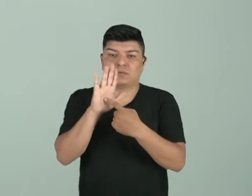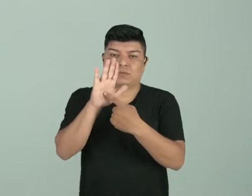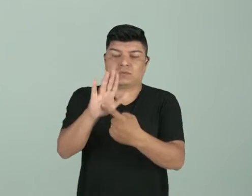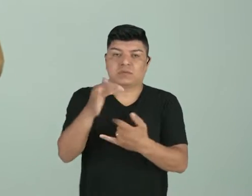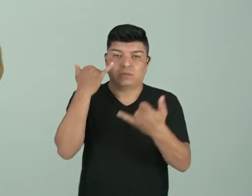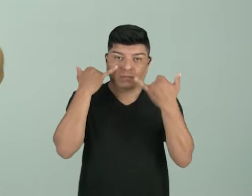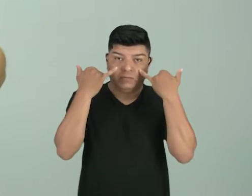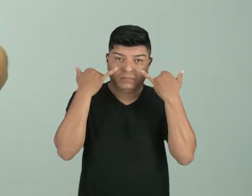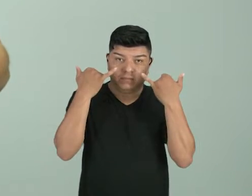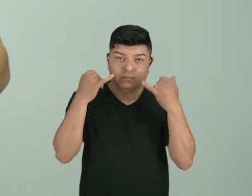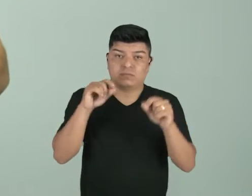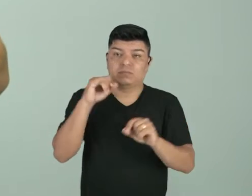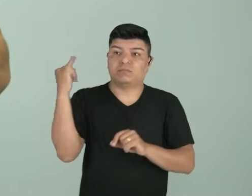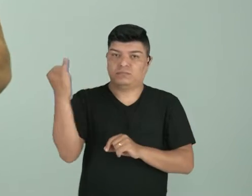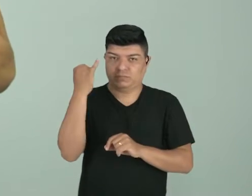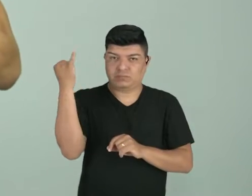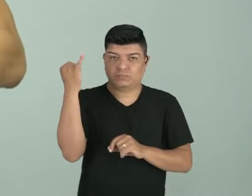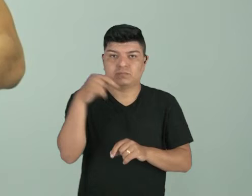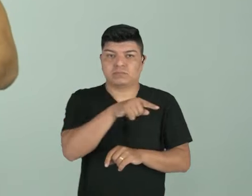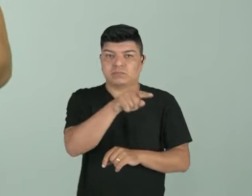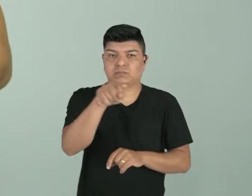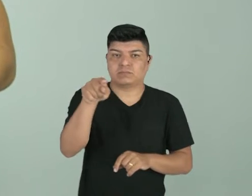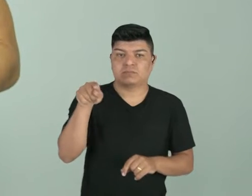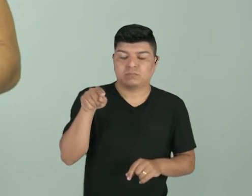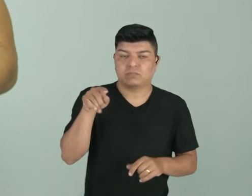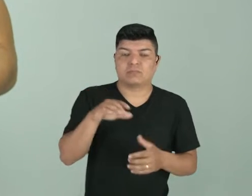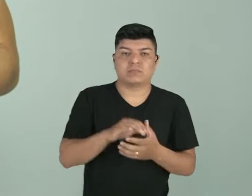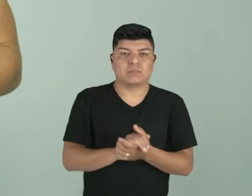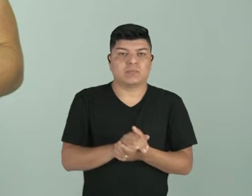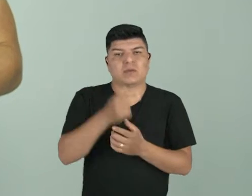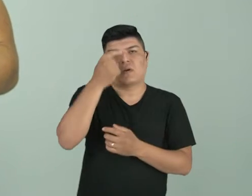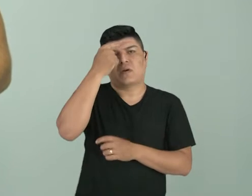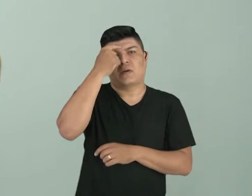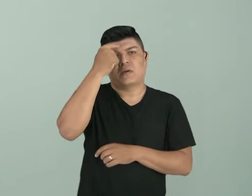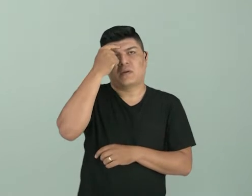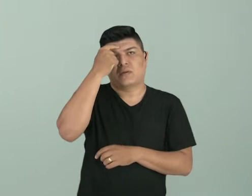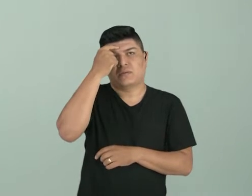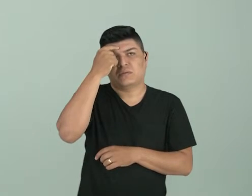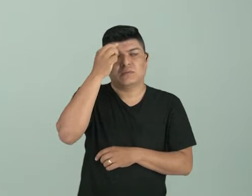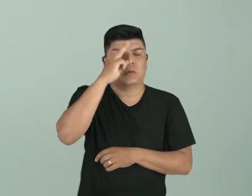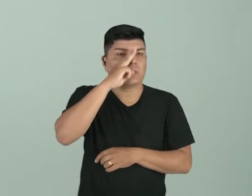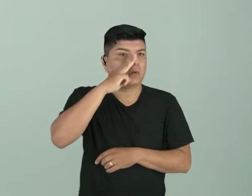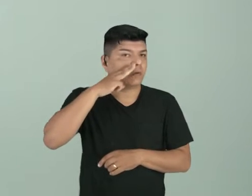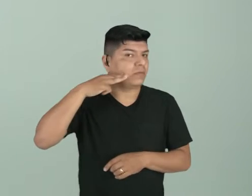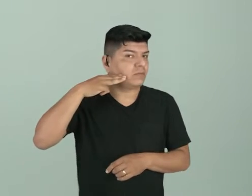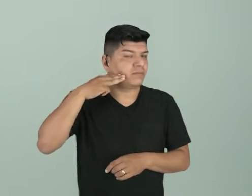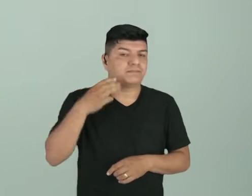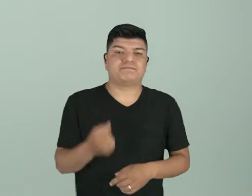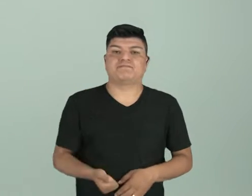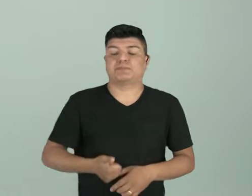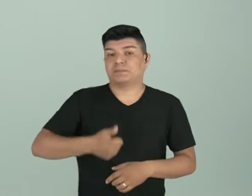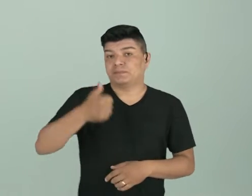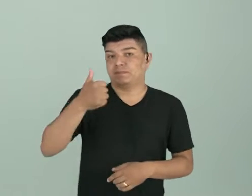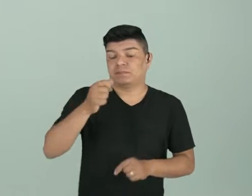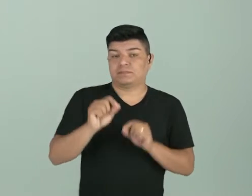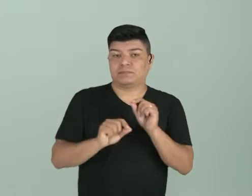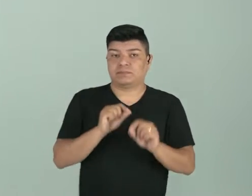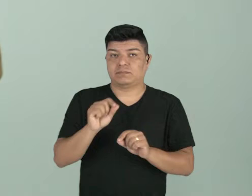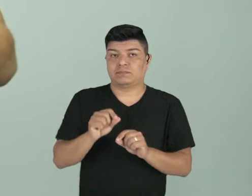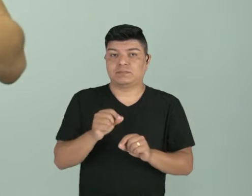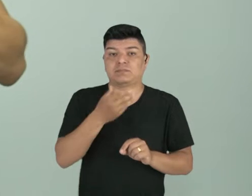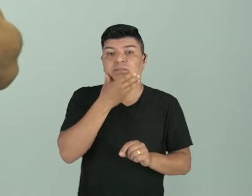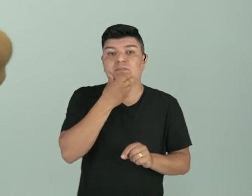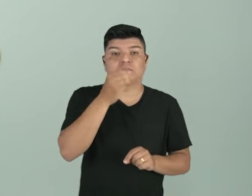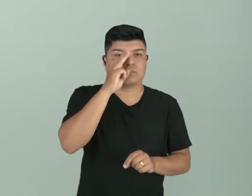informações de suma relevância em relação ao pensamento de Karl Marx. Primeiramente, Karl Marx